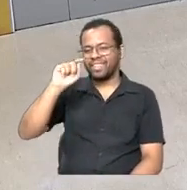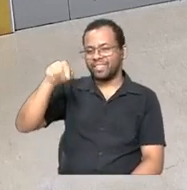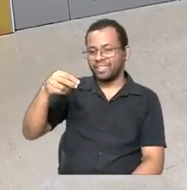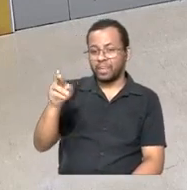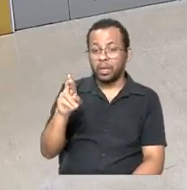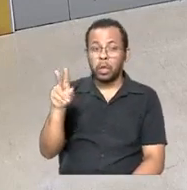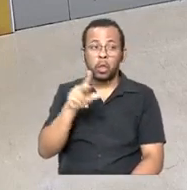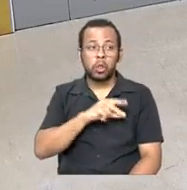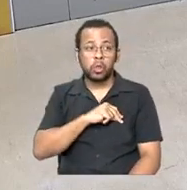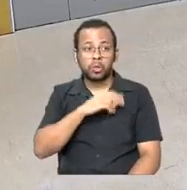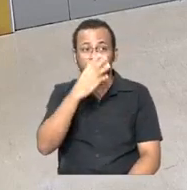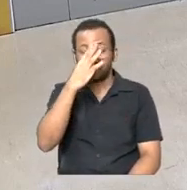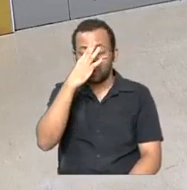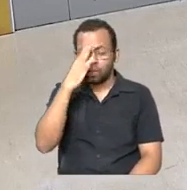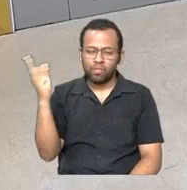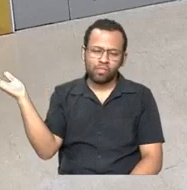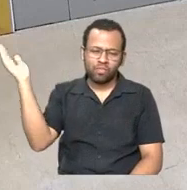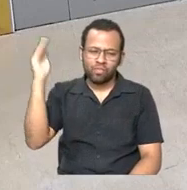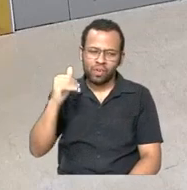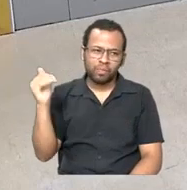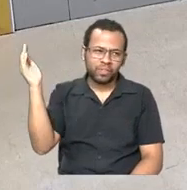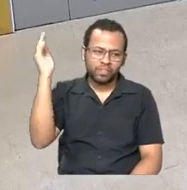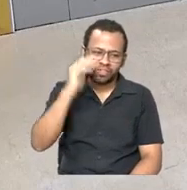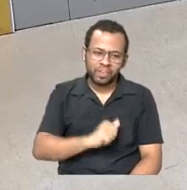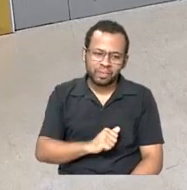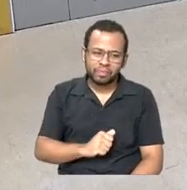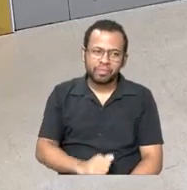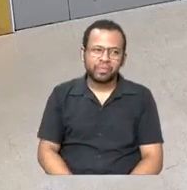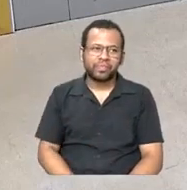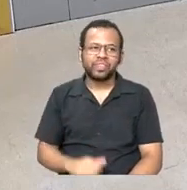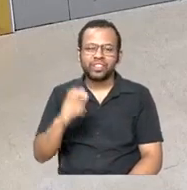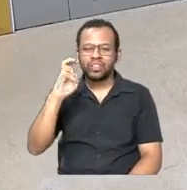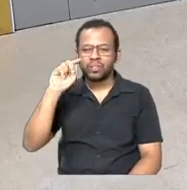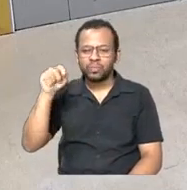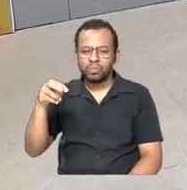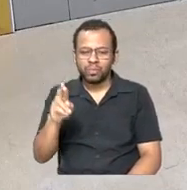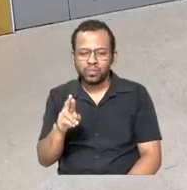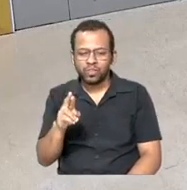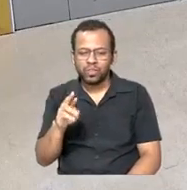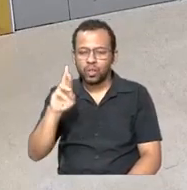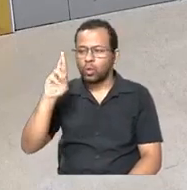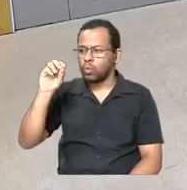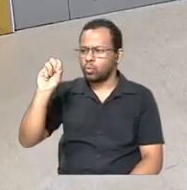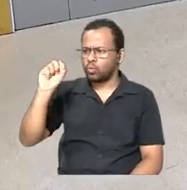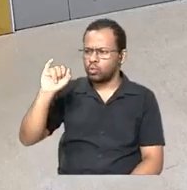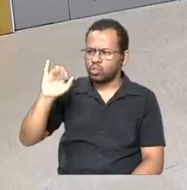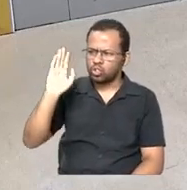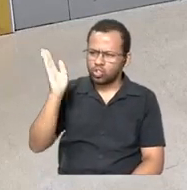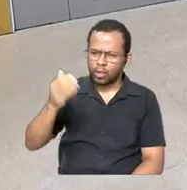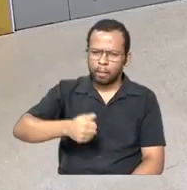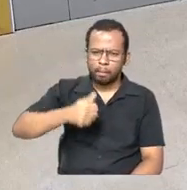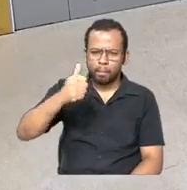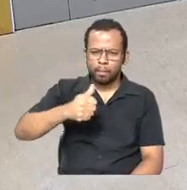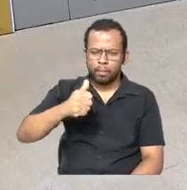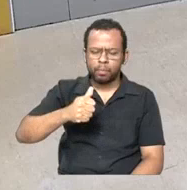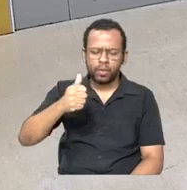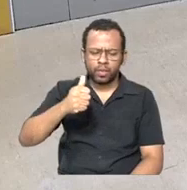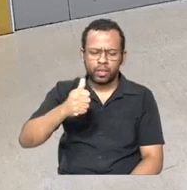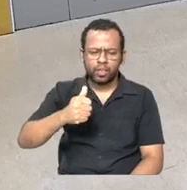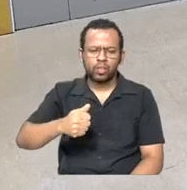minha gente simbora simbora Olha aí r$ 5.000 tá valendo Roses já chamou a primeira bolinha